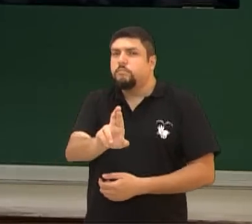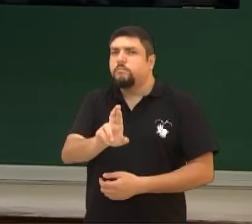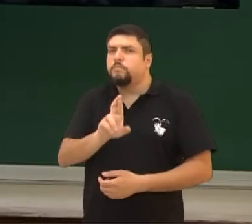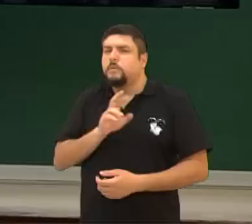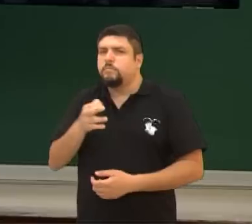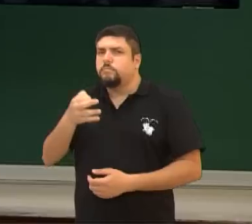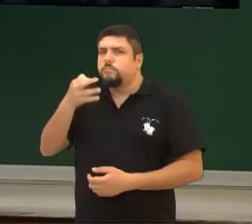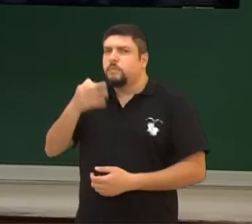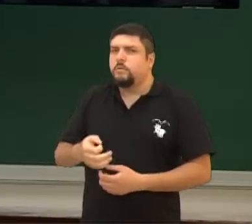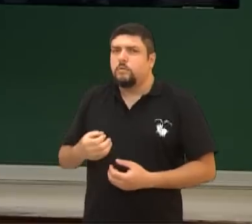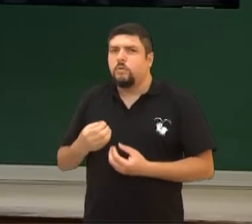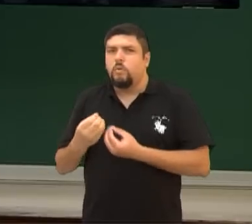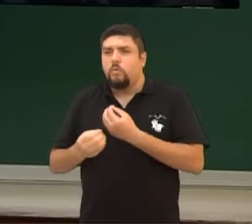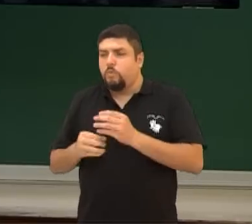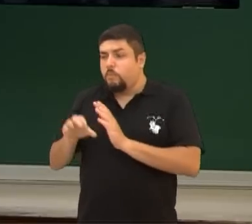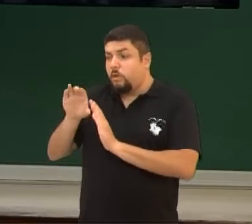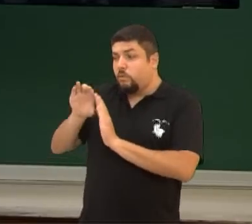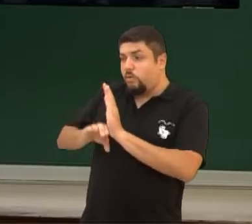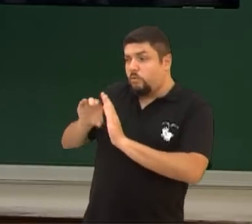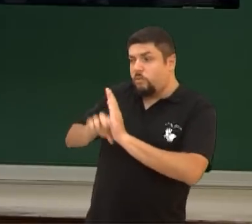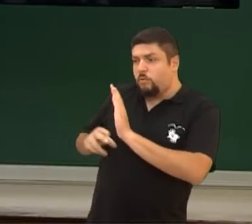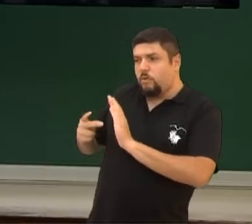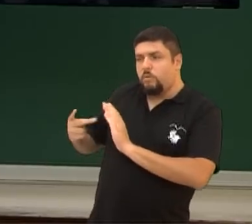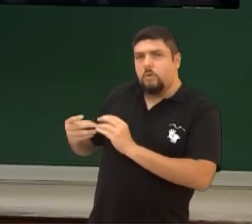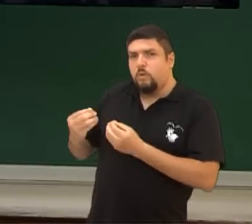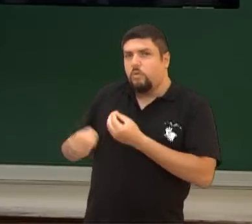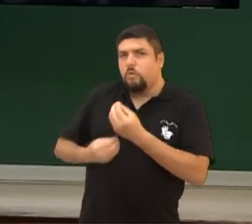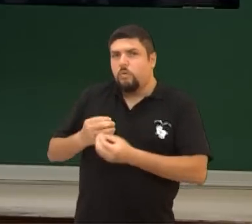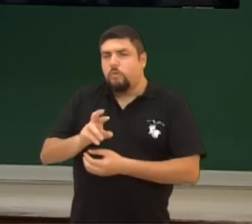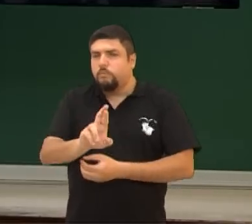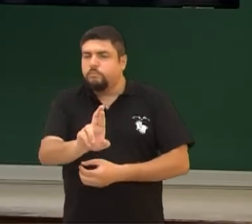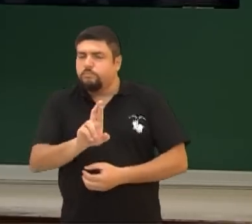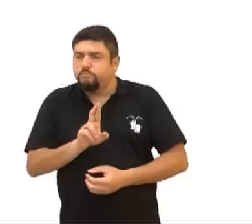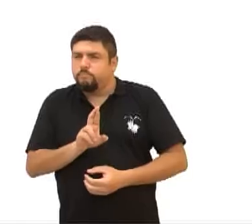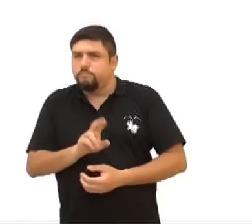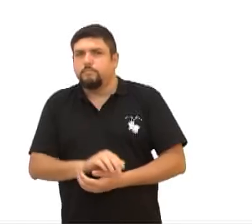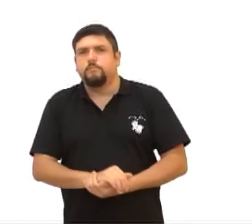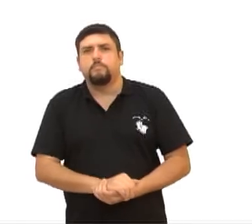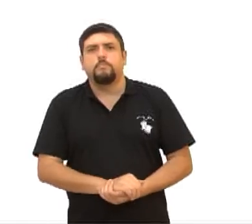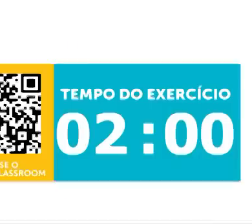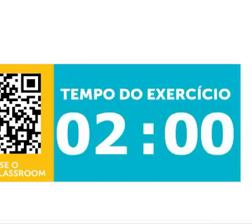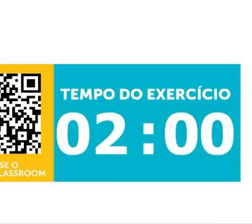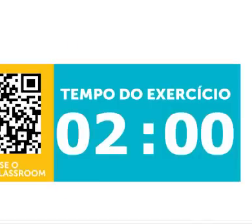identificar, por meio do currículo do nosso entrevistado, sobre o que vai ser a entrevista.